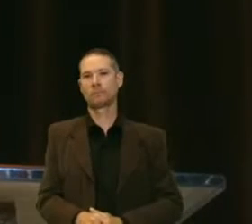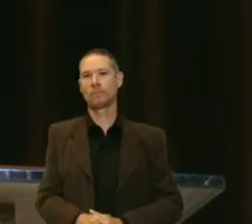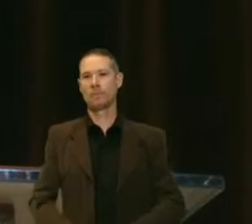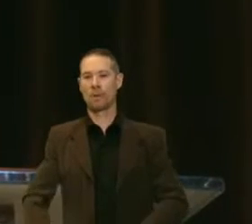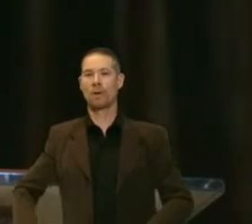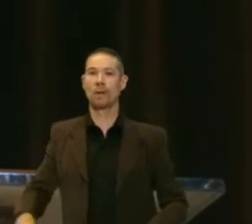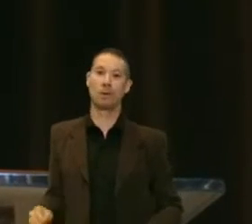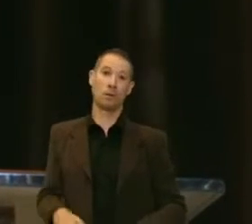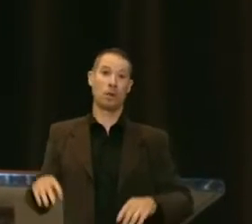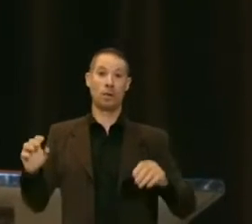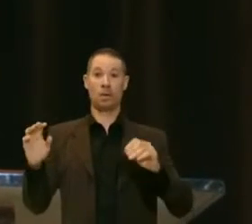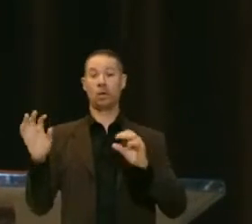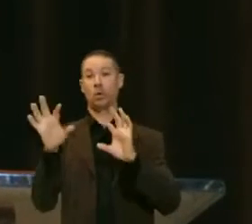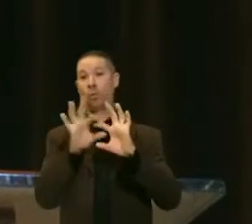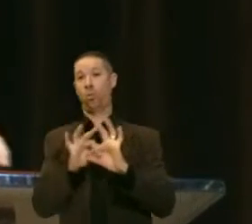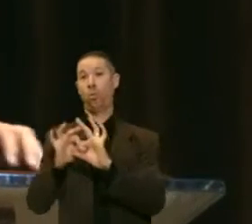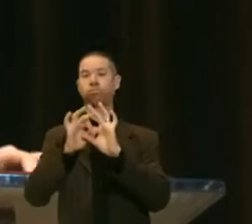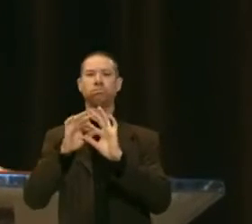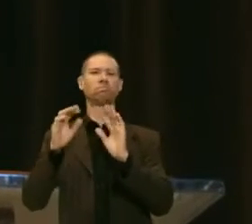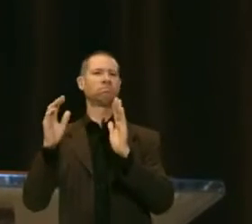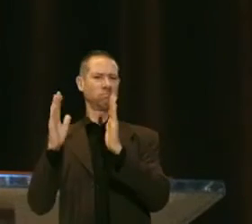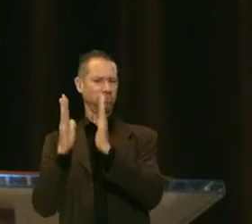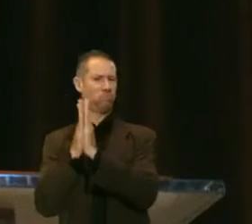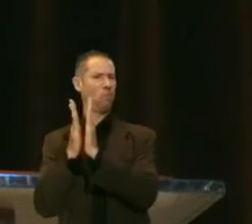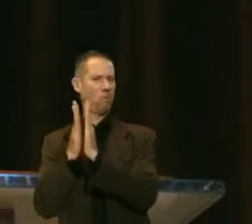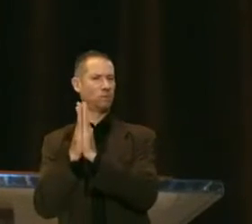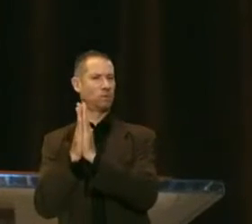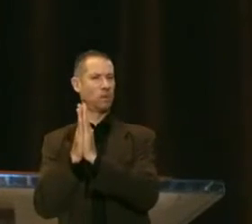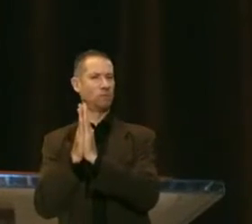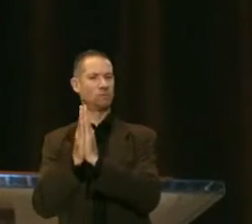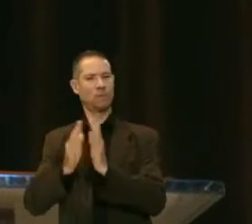campanha de oração. E nesta campanha